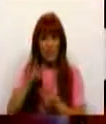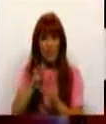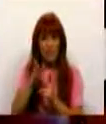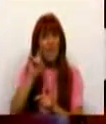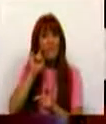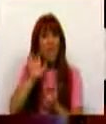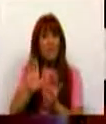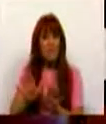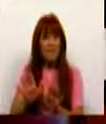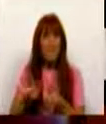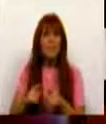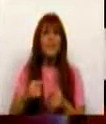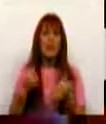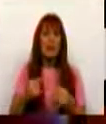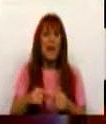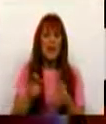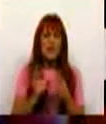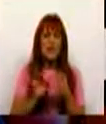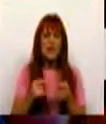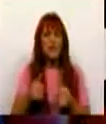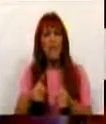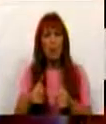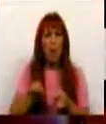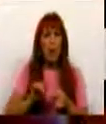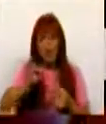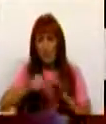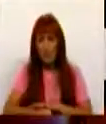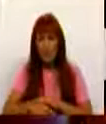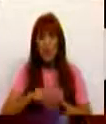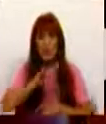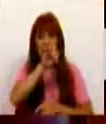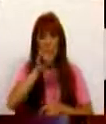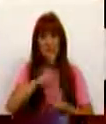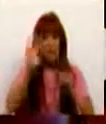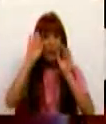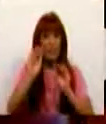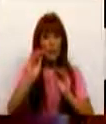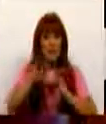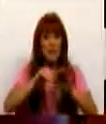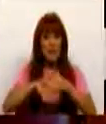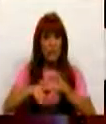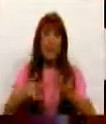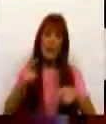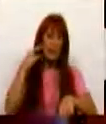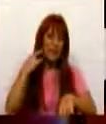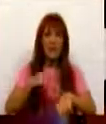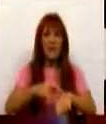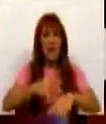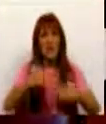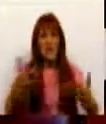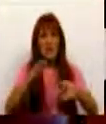preventiva, se está especificado se vai ser aprofundado a questão da formação e do